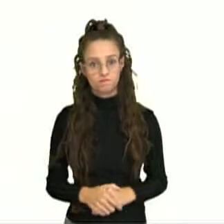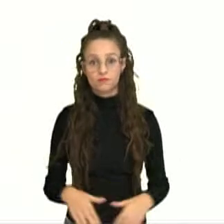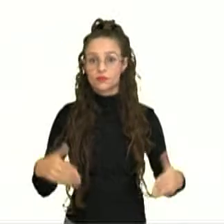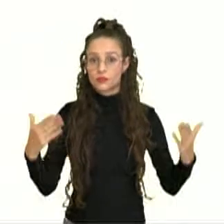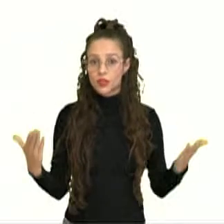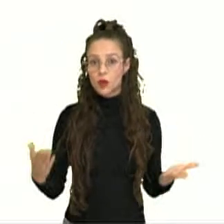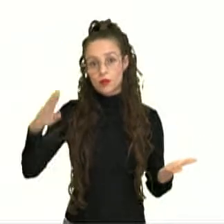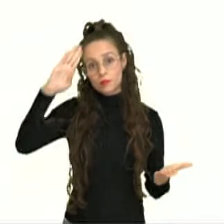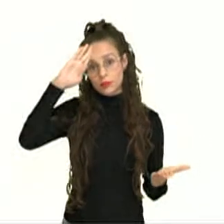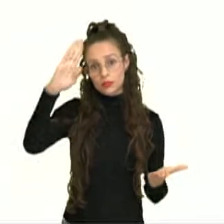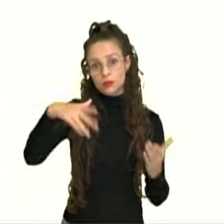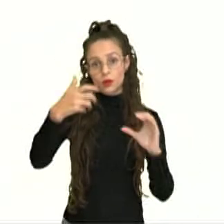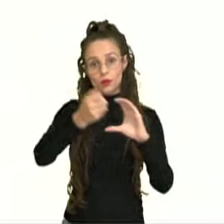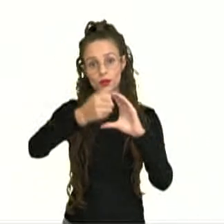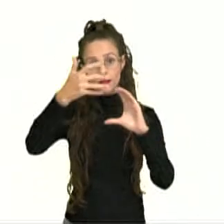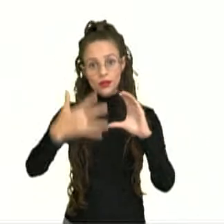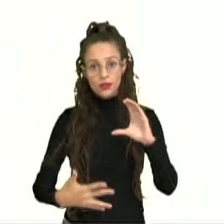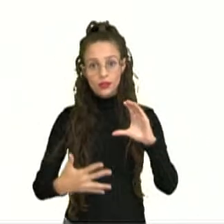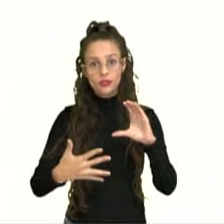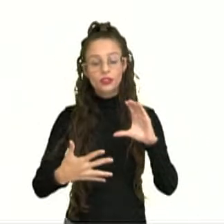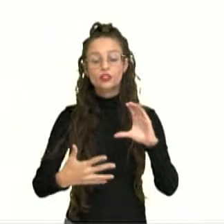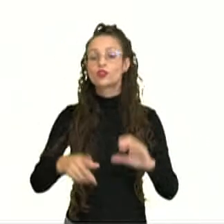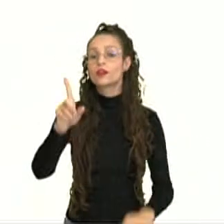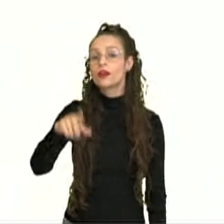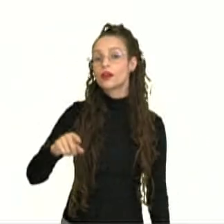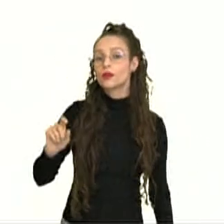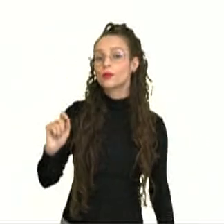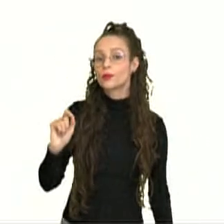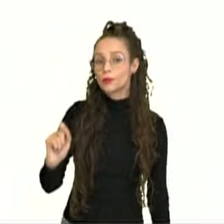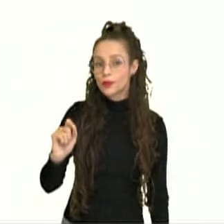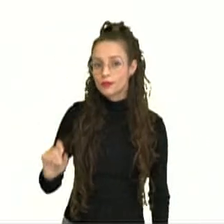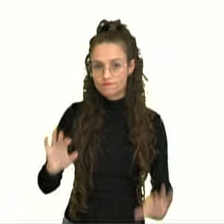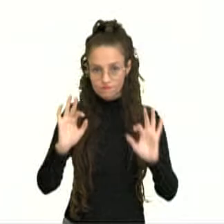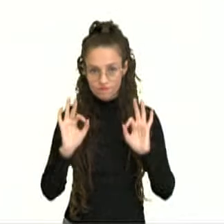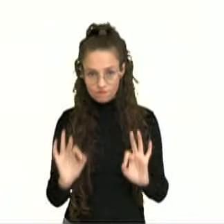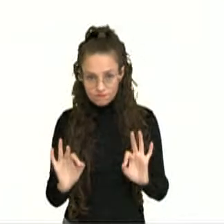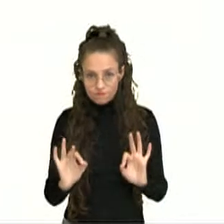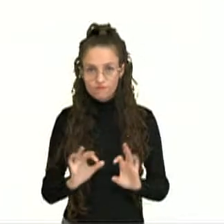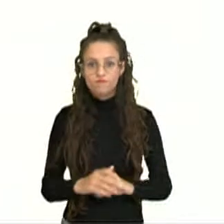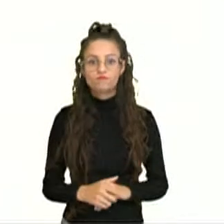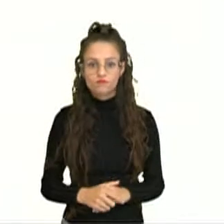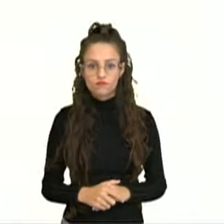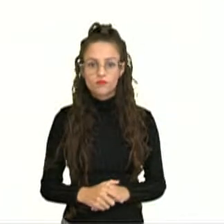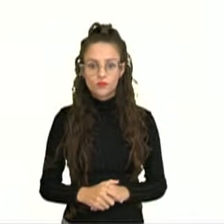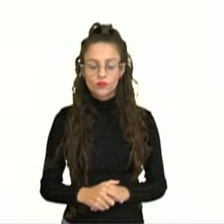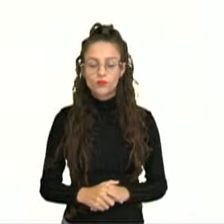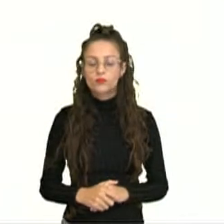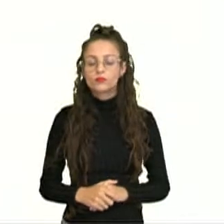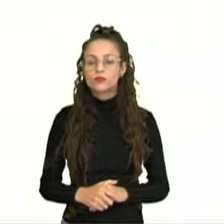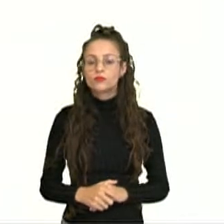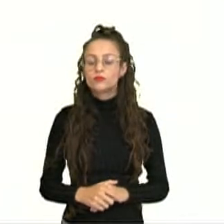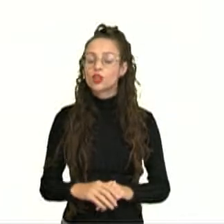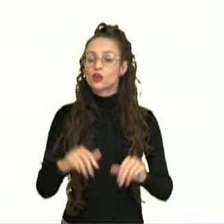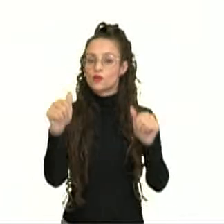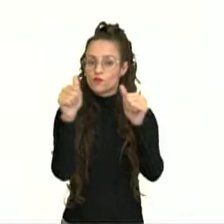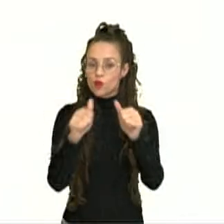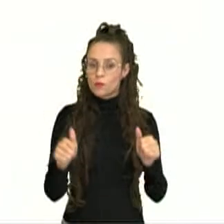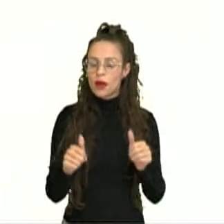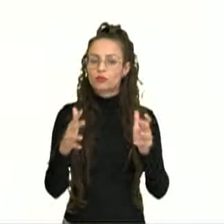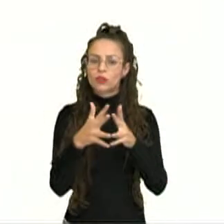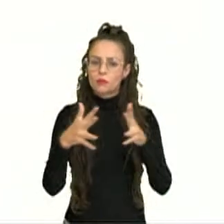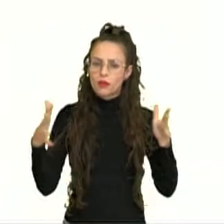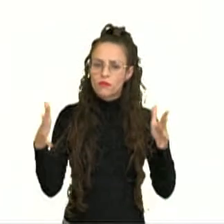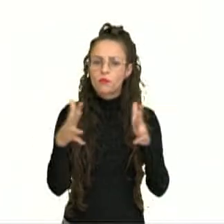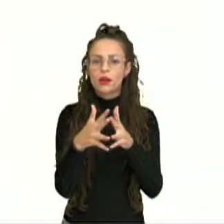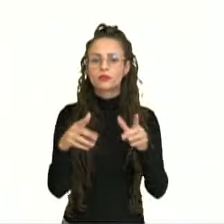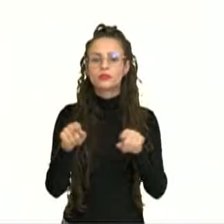das principais características é, exatamente, o tamanho em formato maior e